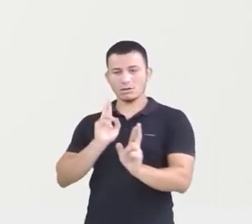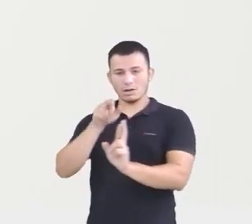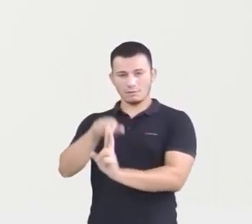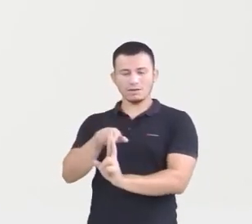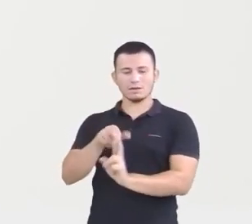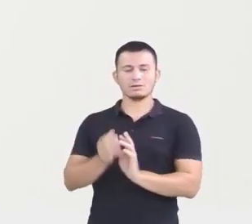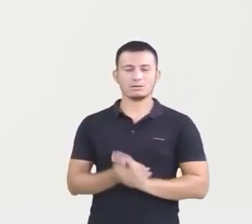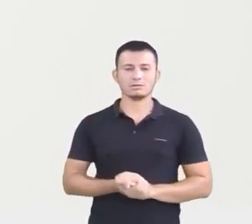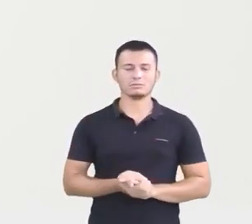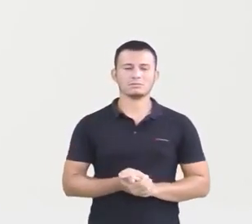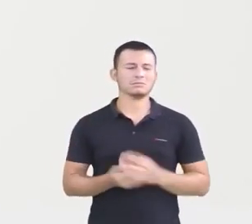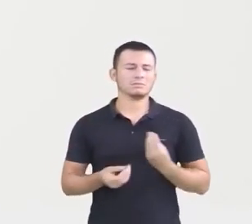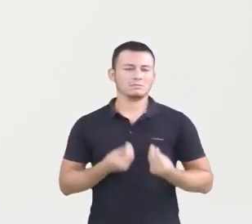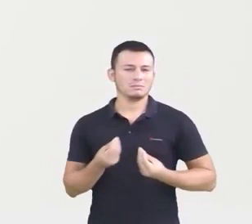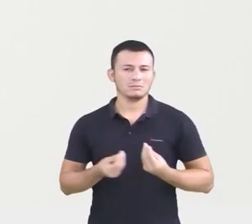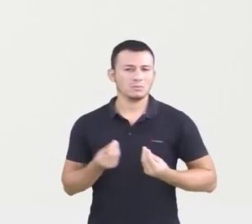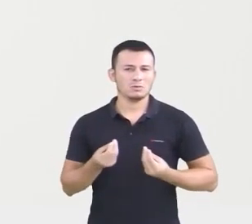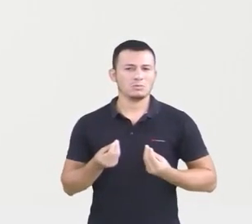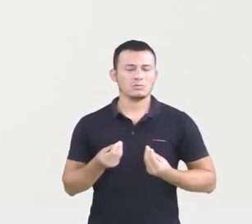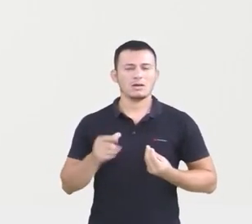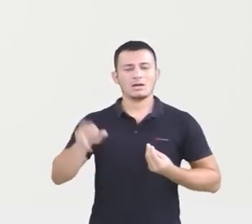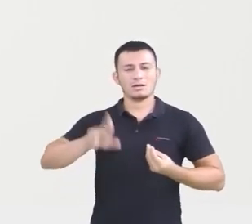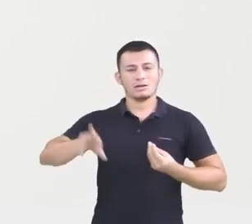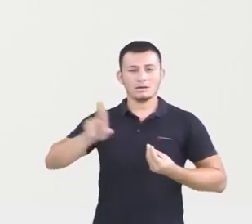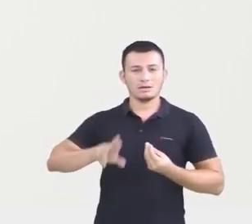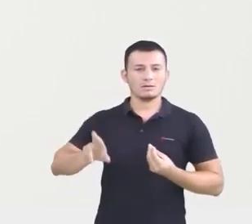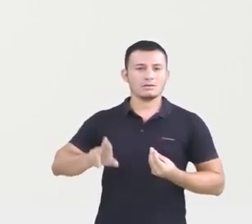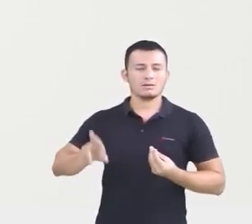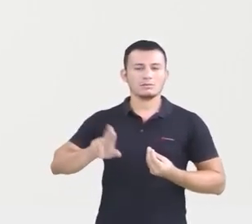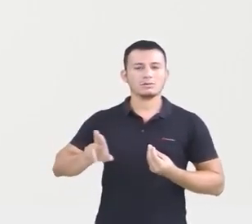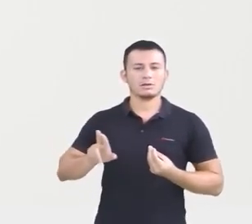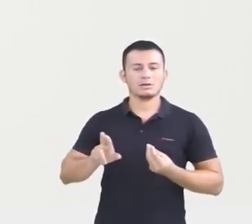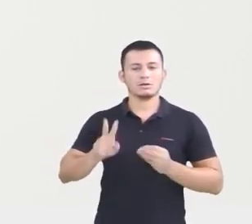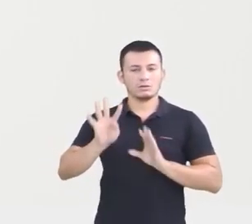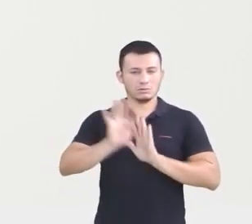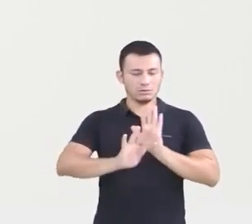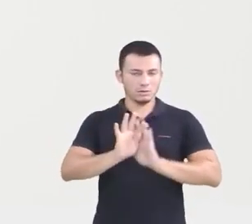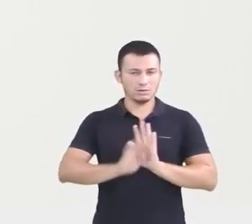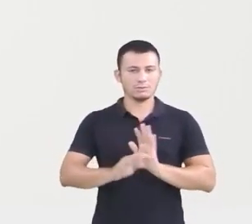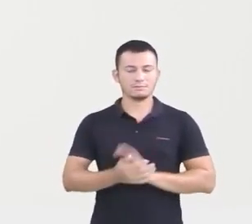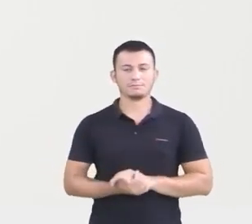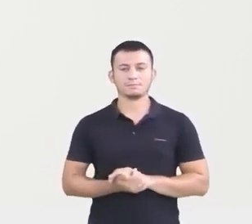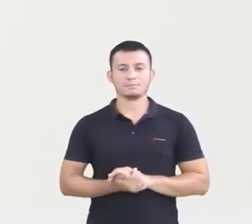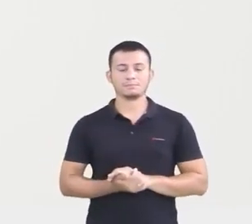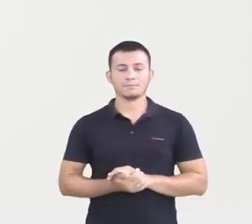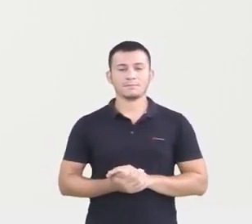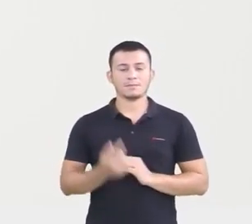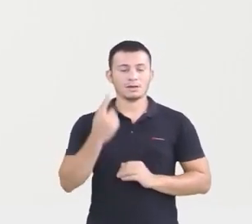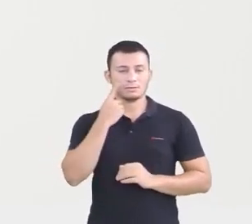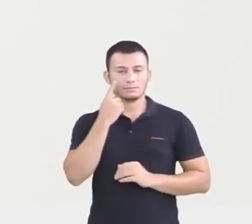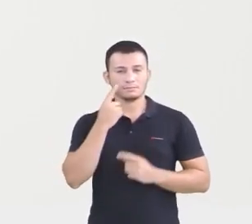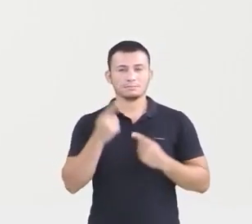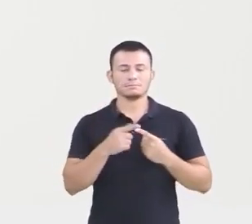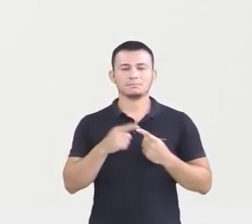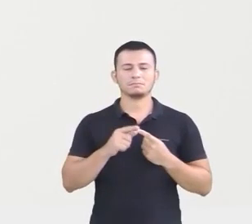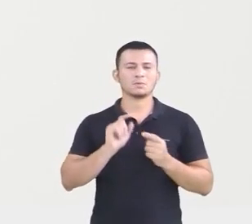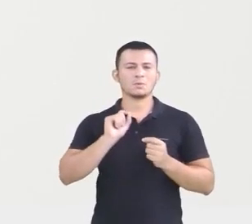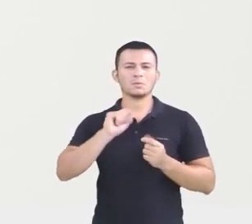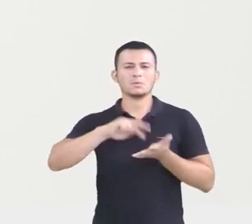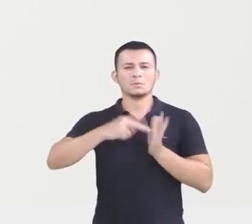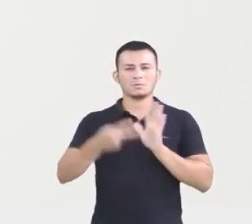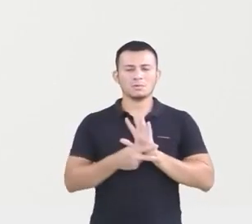essa coesão referencial ela foi utilizada dentro do texto. Primeiro vamos ver o que é uma coesão